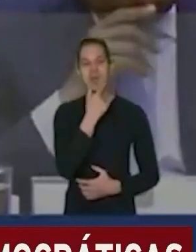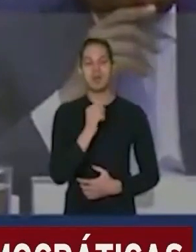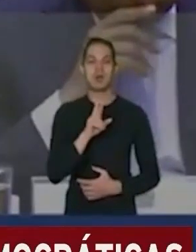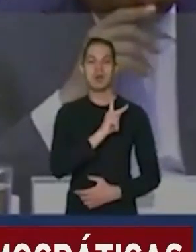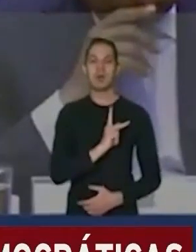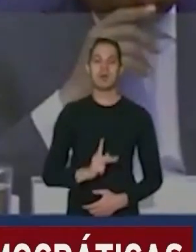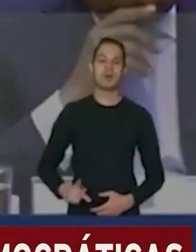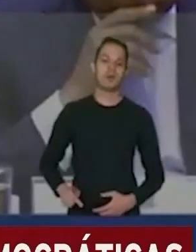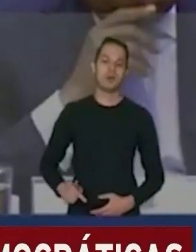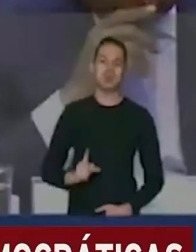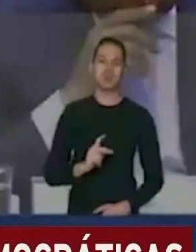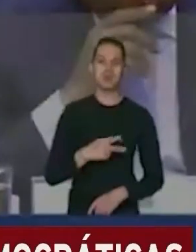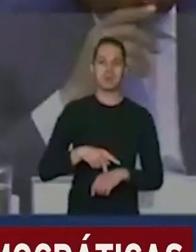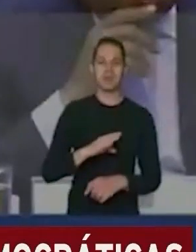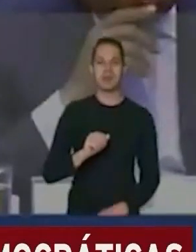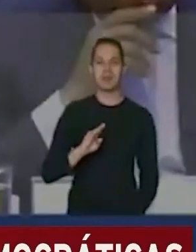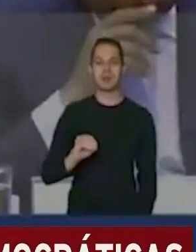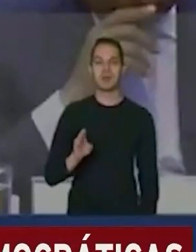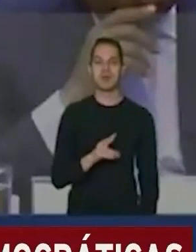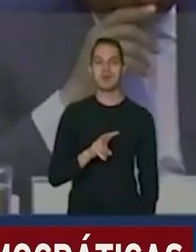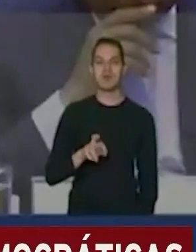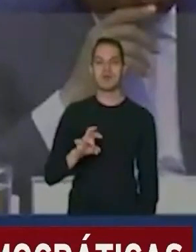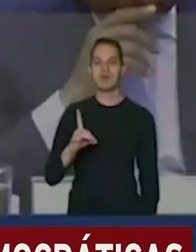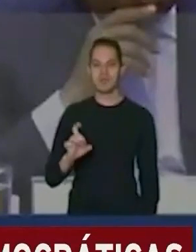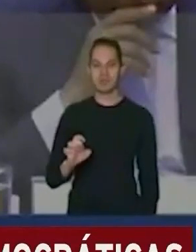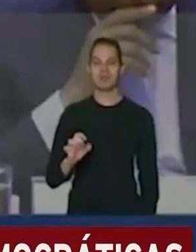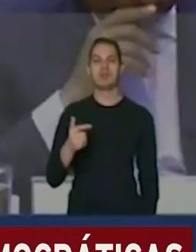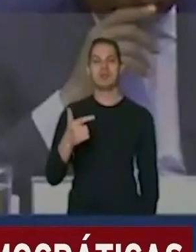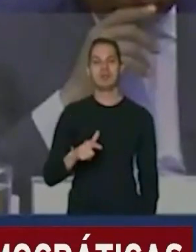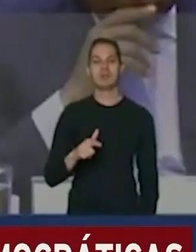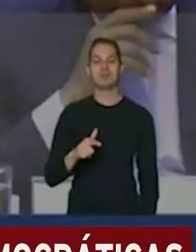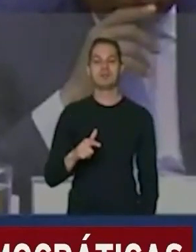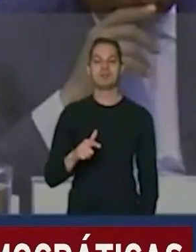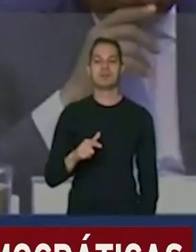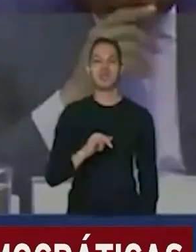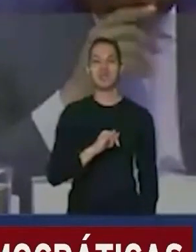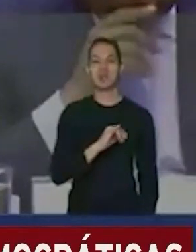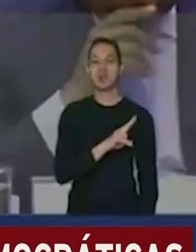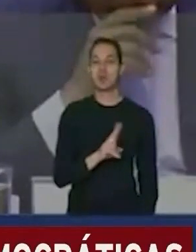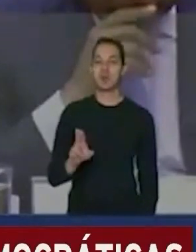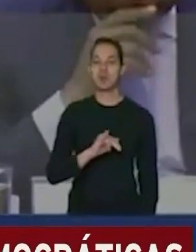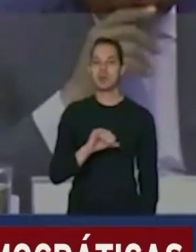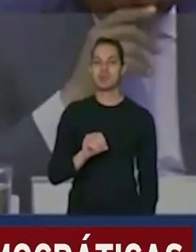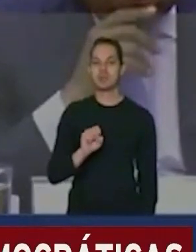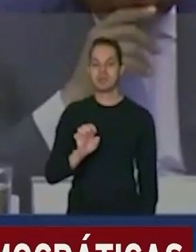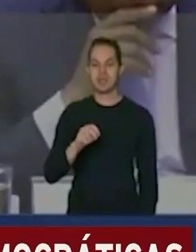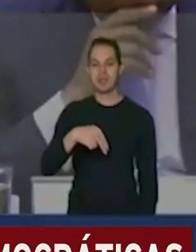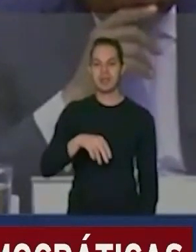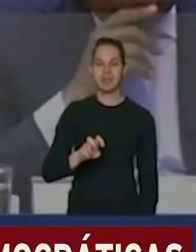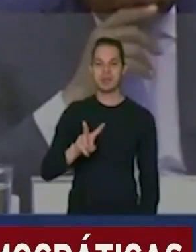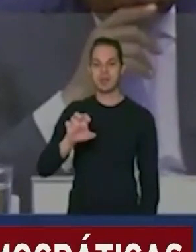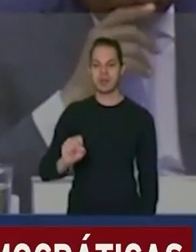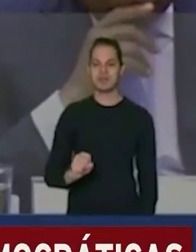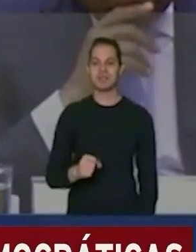que elas são lícitas, constitucionais e democráticas e a população vai ter que escolher entre essas emendas de relator ou